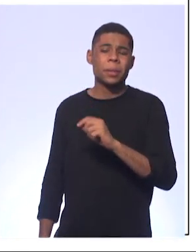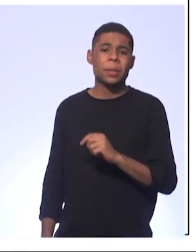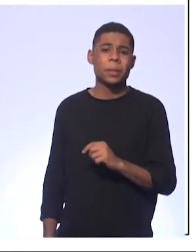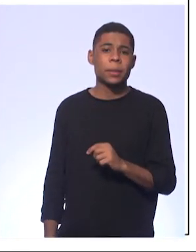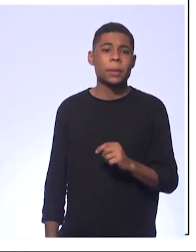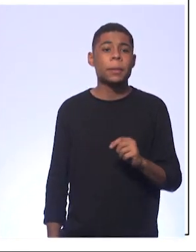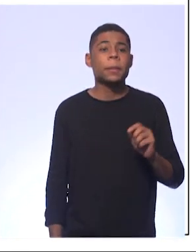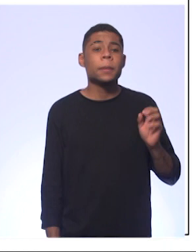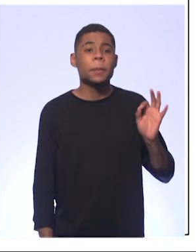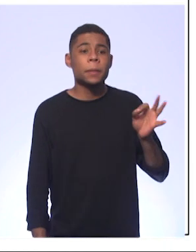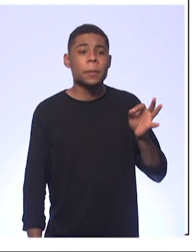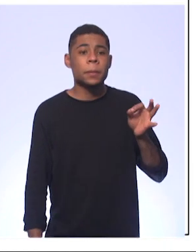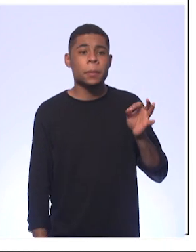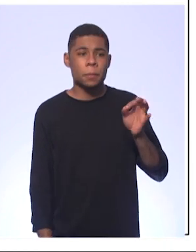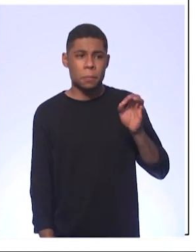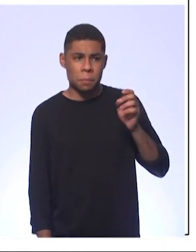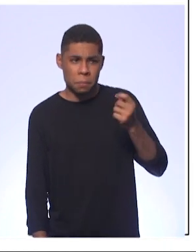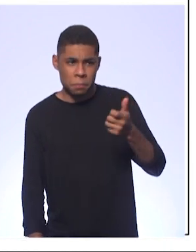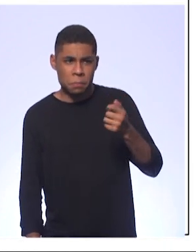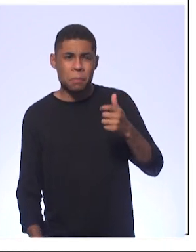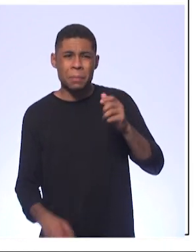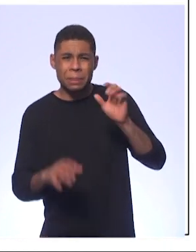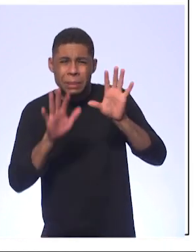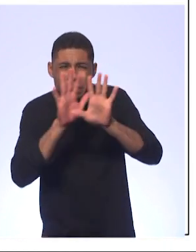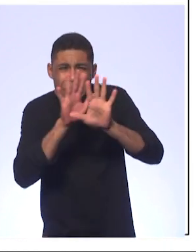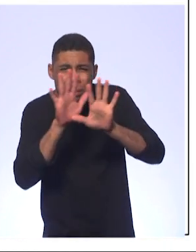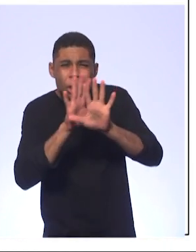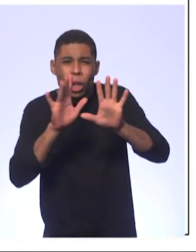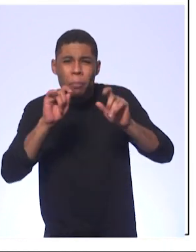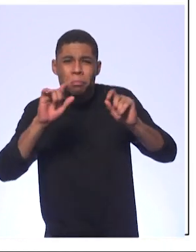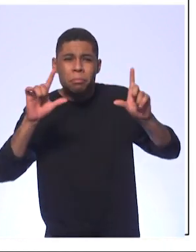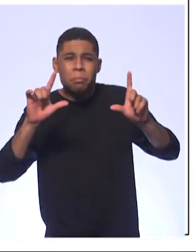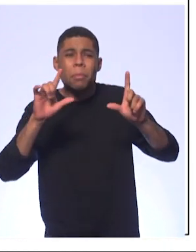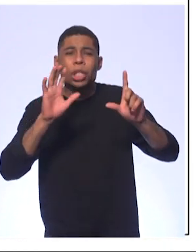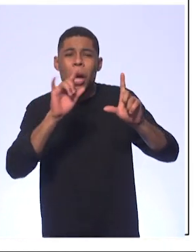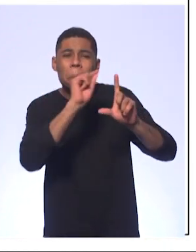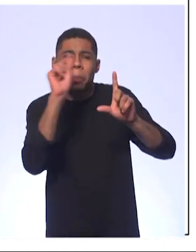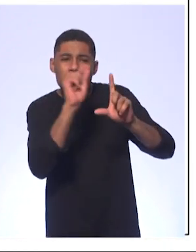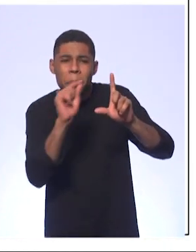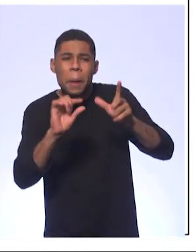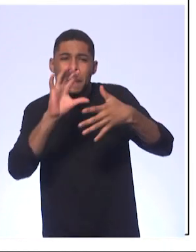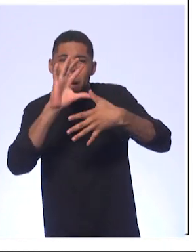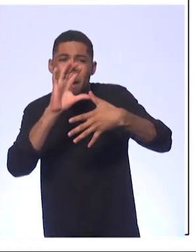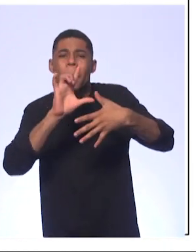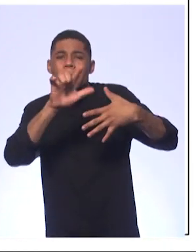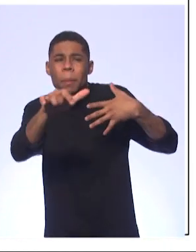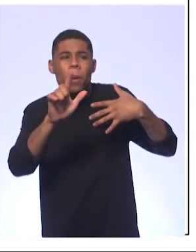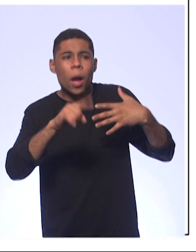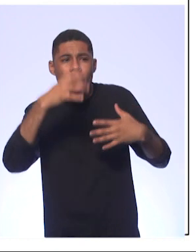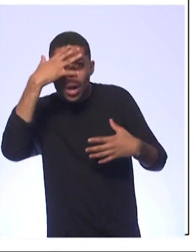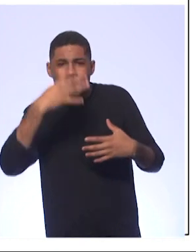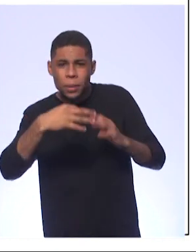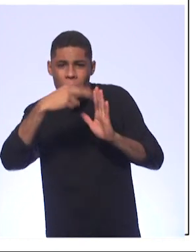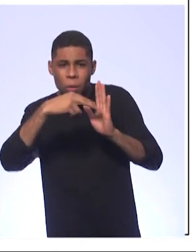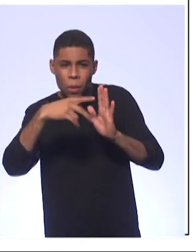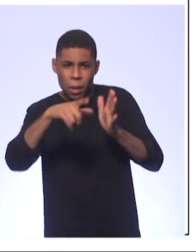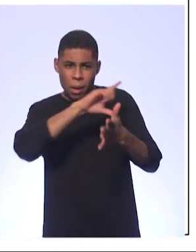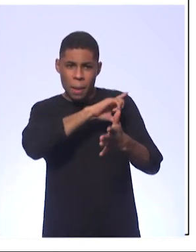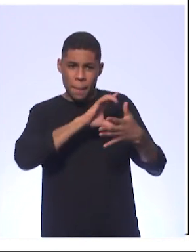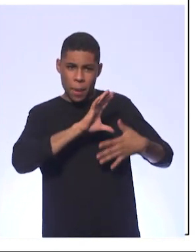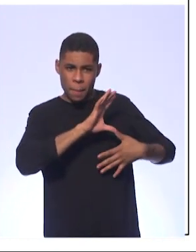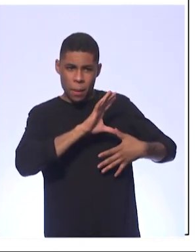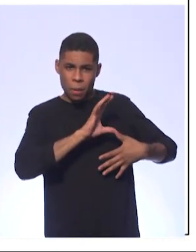A minha que está pouco nítido, mas já mostrou o mapa e passou para a compreensão leitora. Você quer que ele volte no mapa? Não,